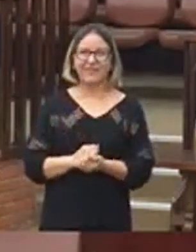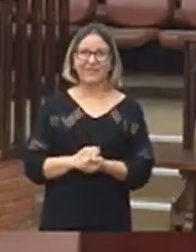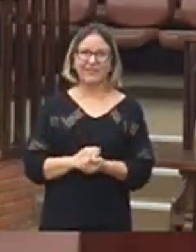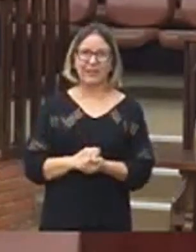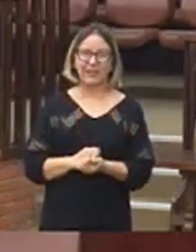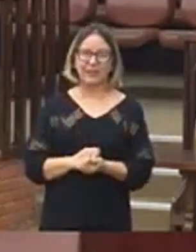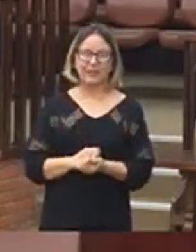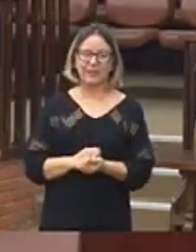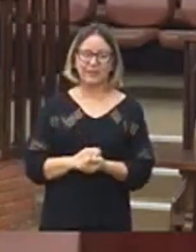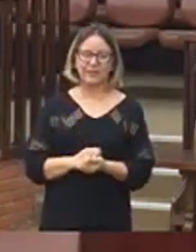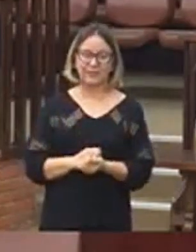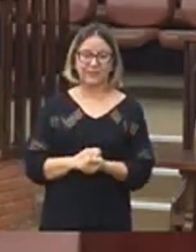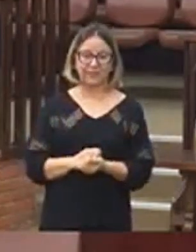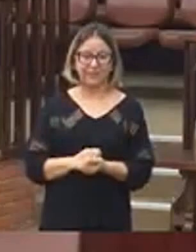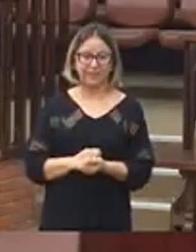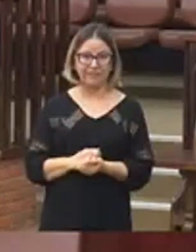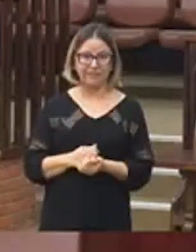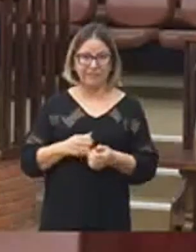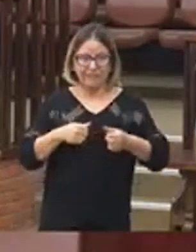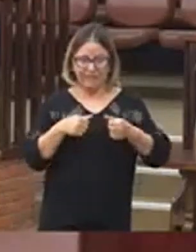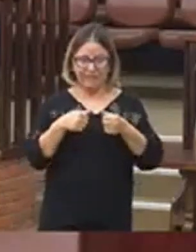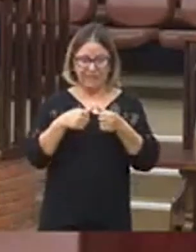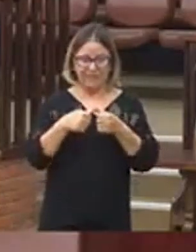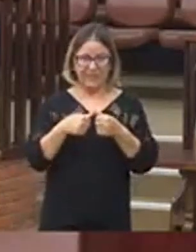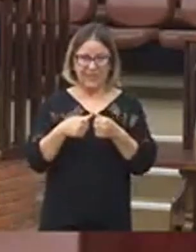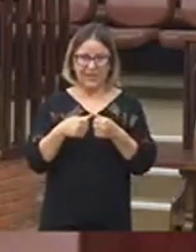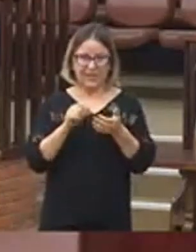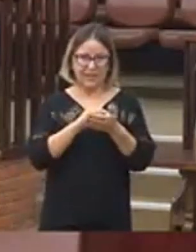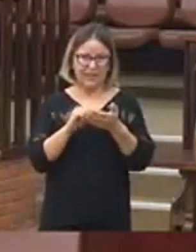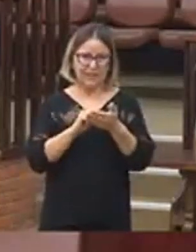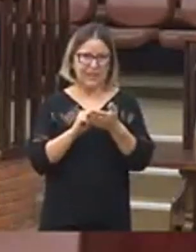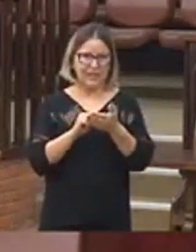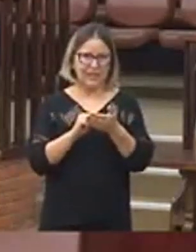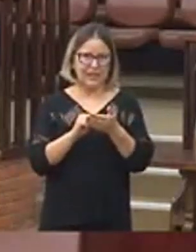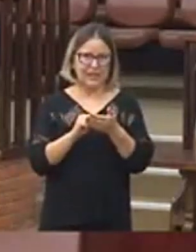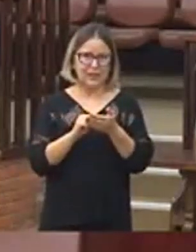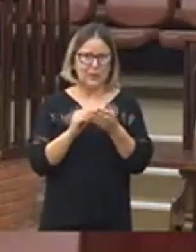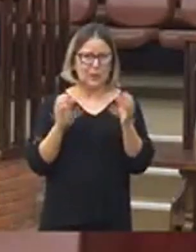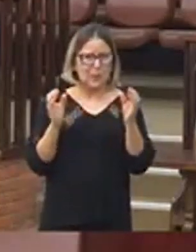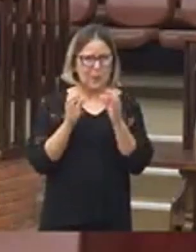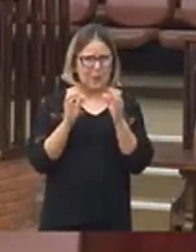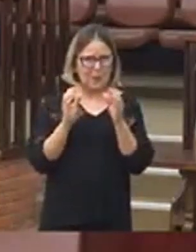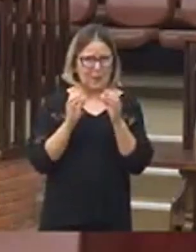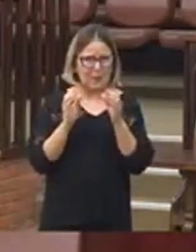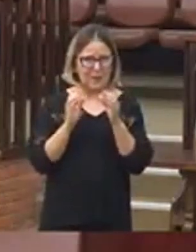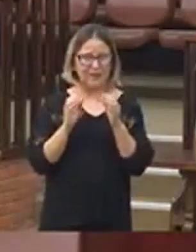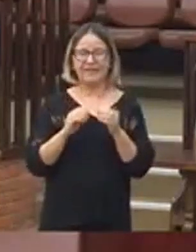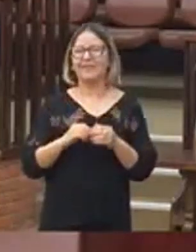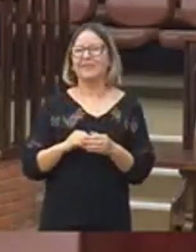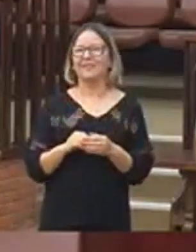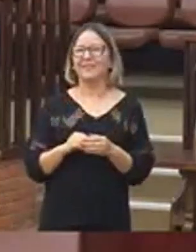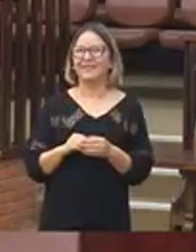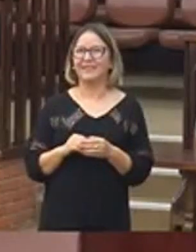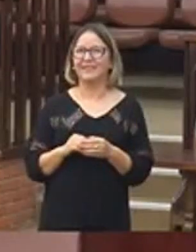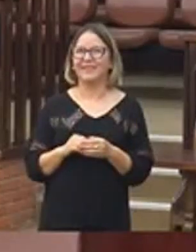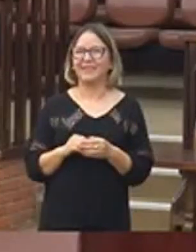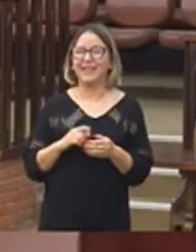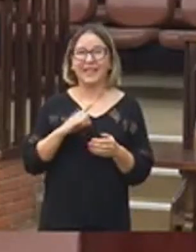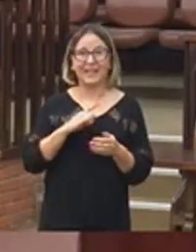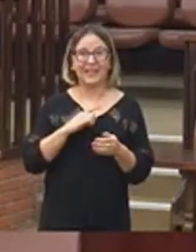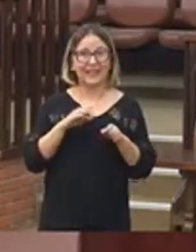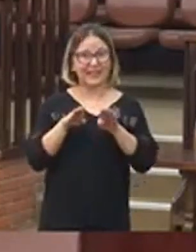Este é um dos menores versículos da Bíblia. O menor mesmo